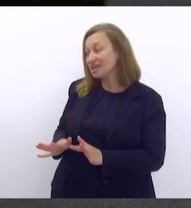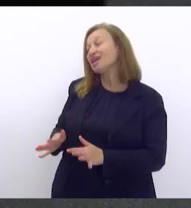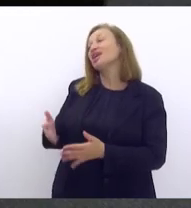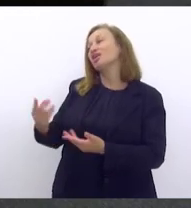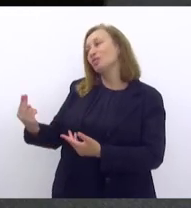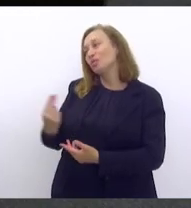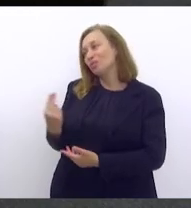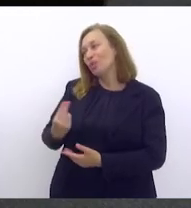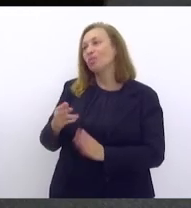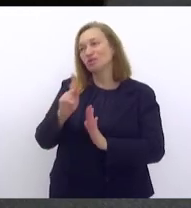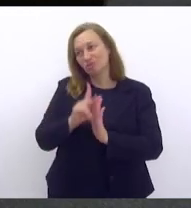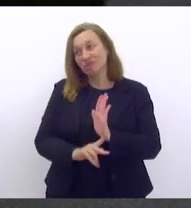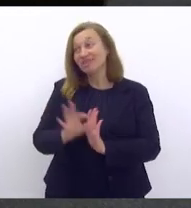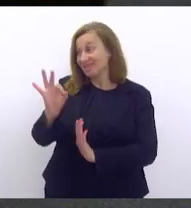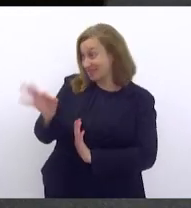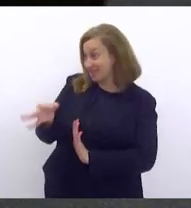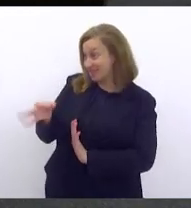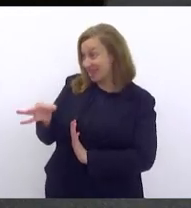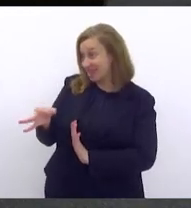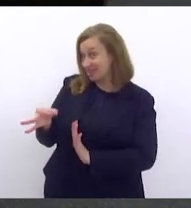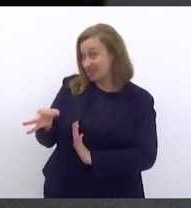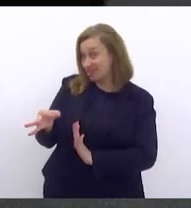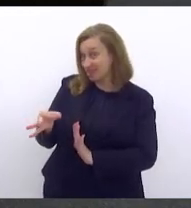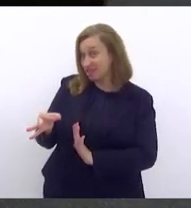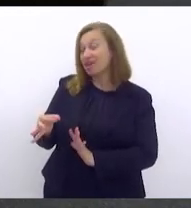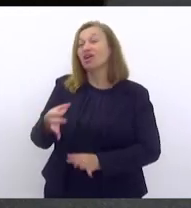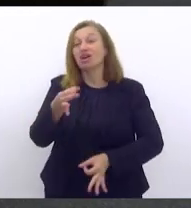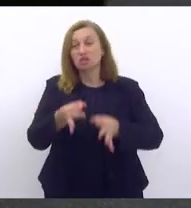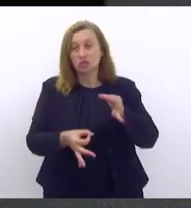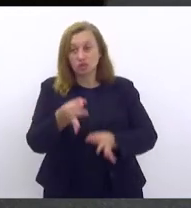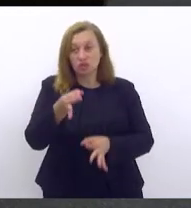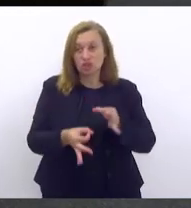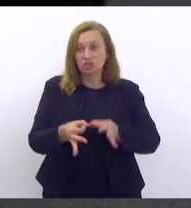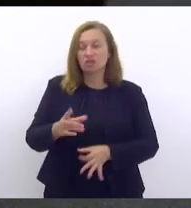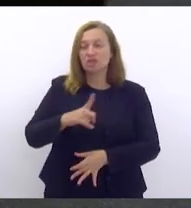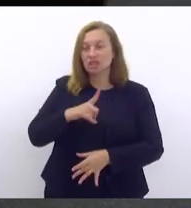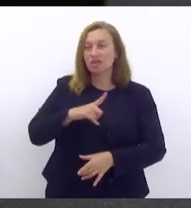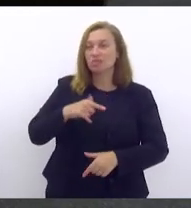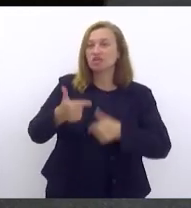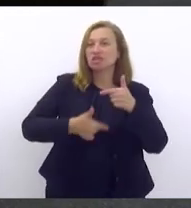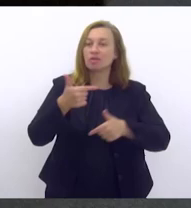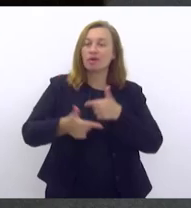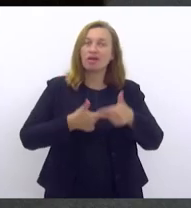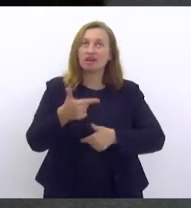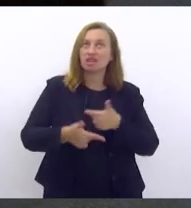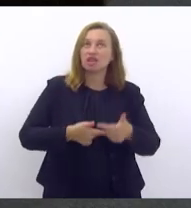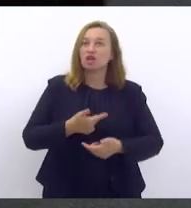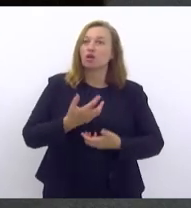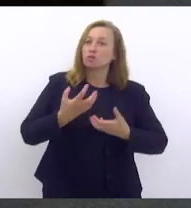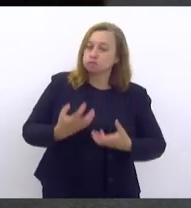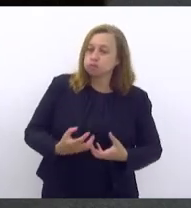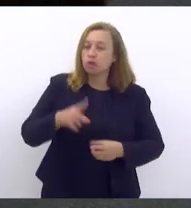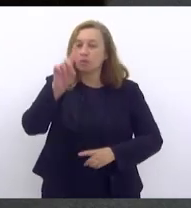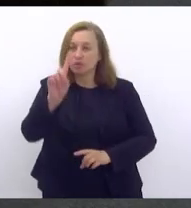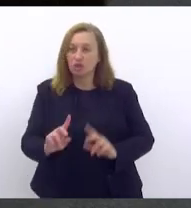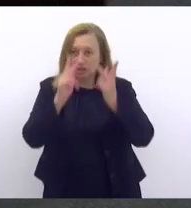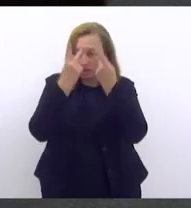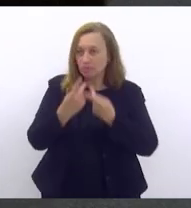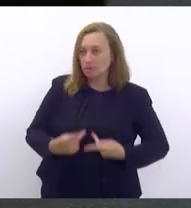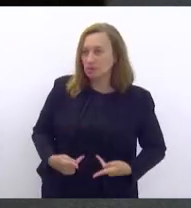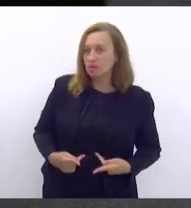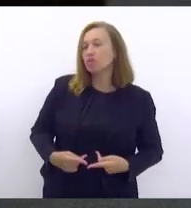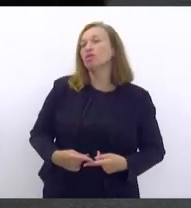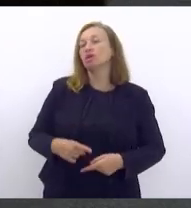do projeto, porque, de fato, faz muito jus àquilo que temos trabalhado incansavelmente pelos direitos da pessoa com